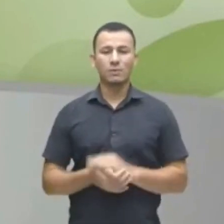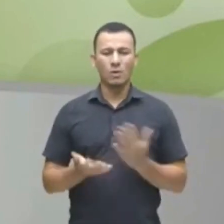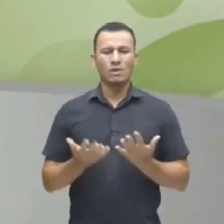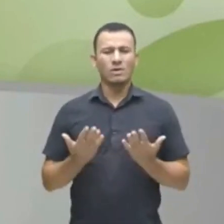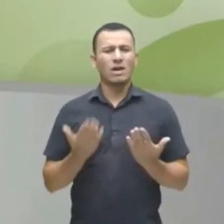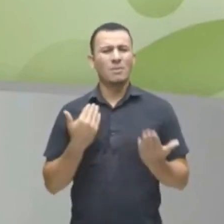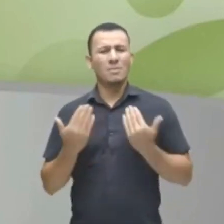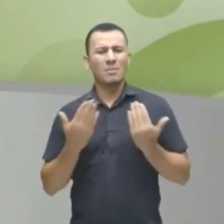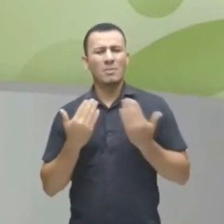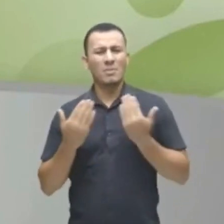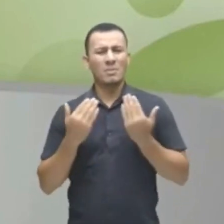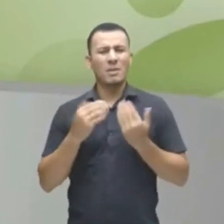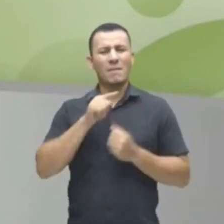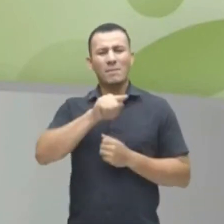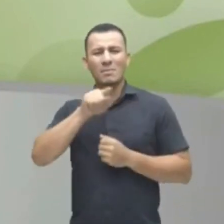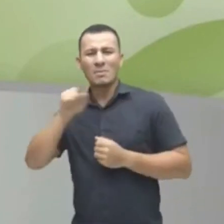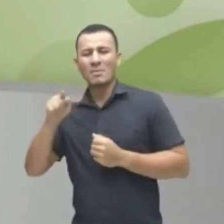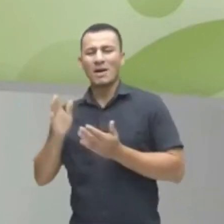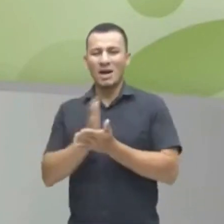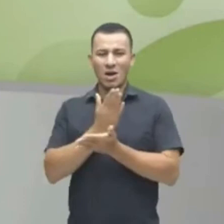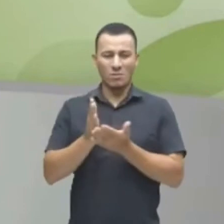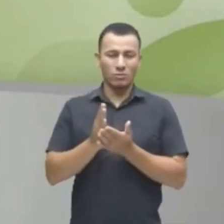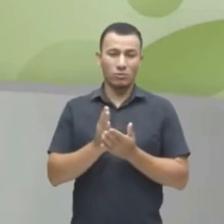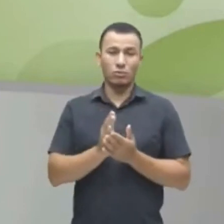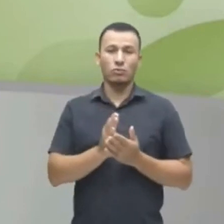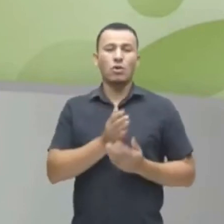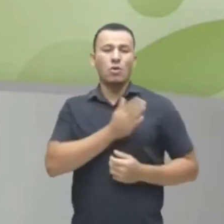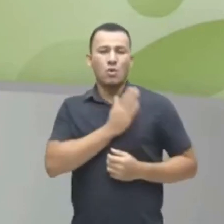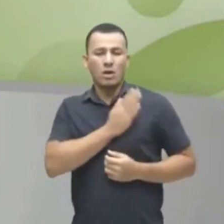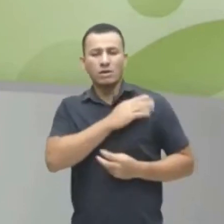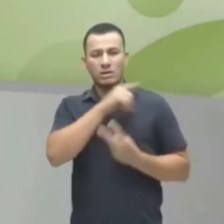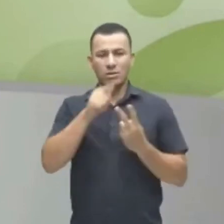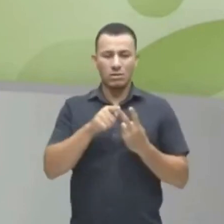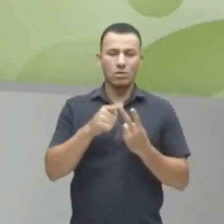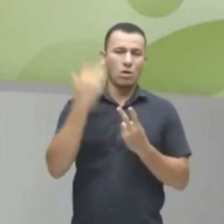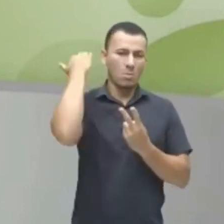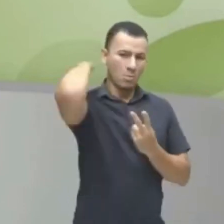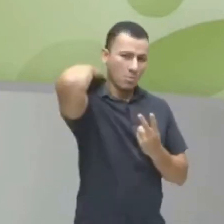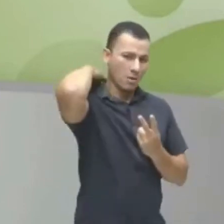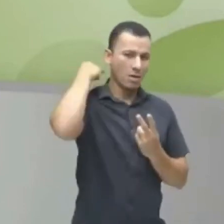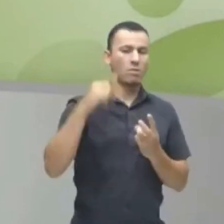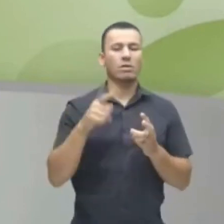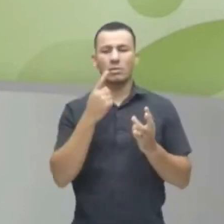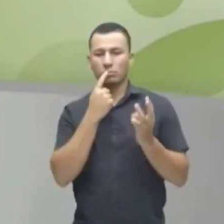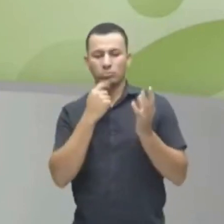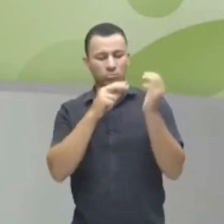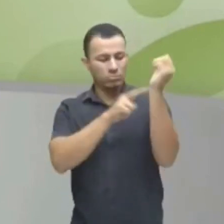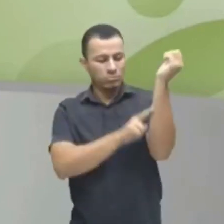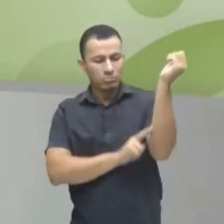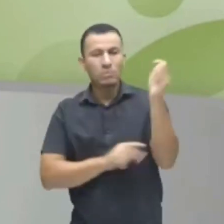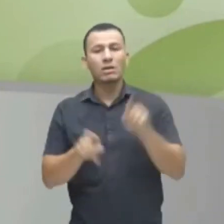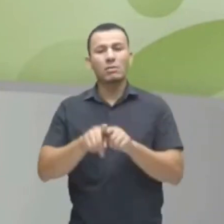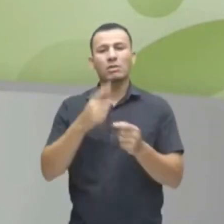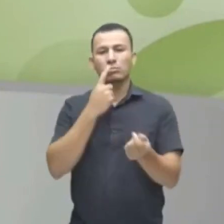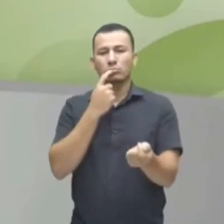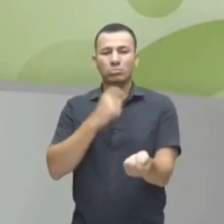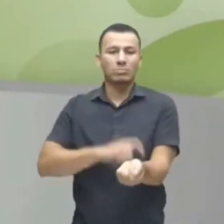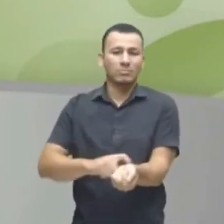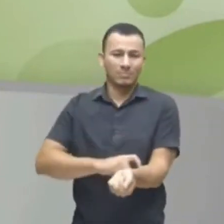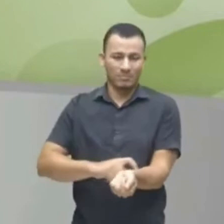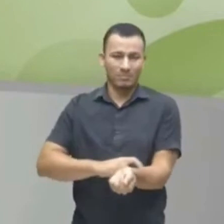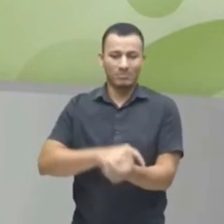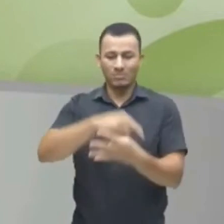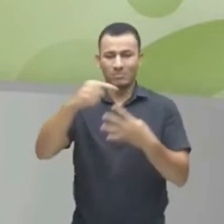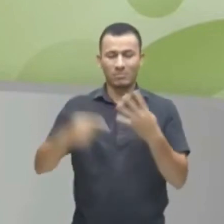apontamos alguns órgãos. O coração é importante, pulmão é importante, vasos e o sangue também, né? Que faz todo